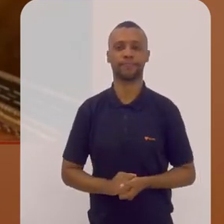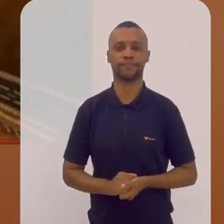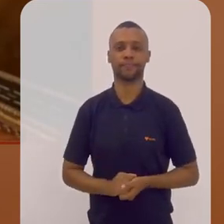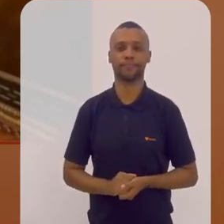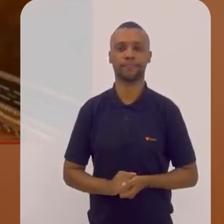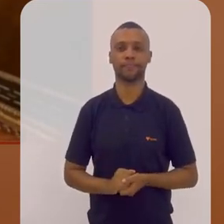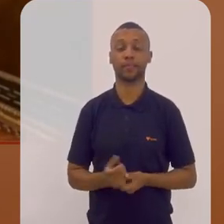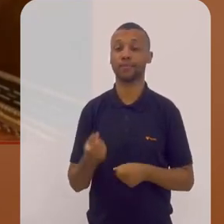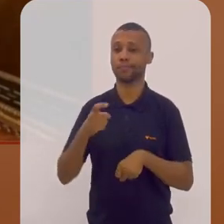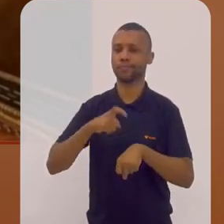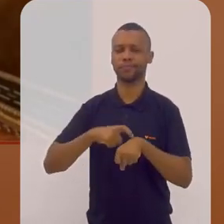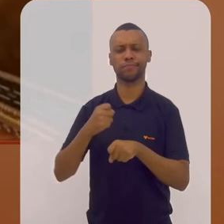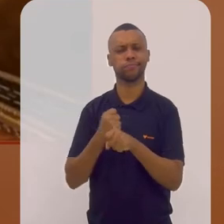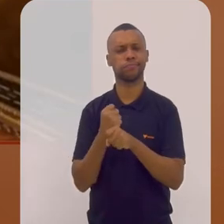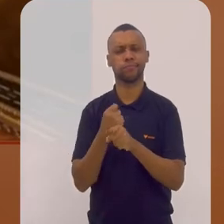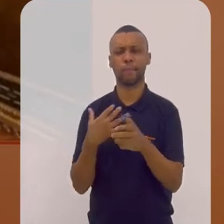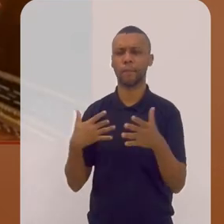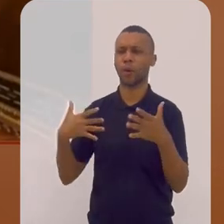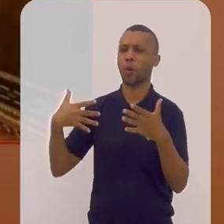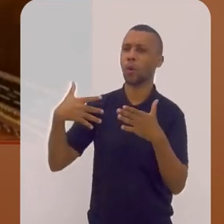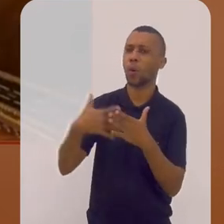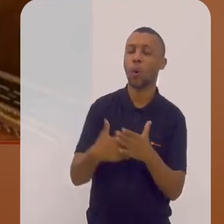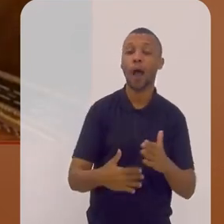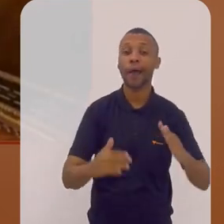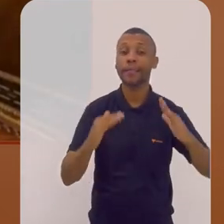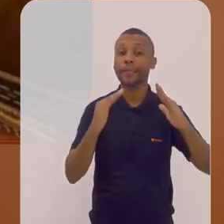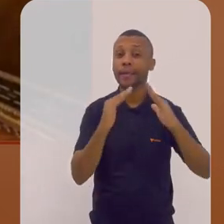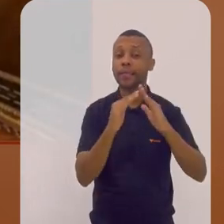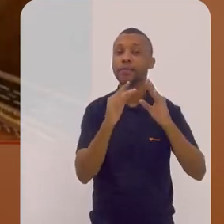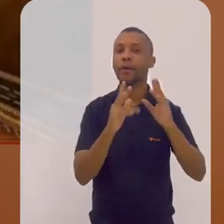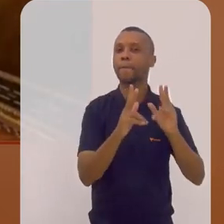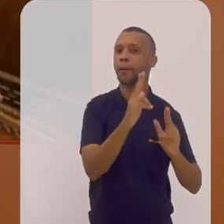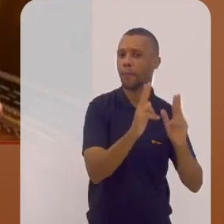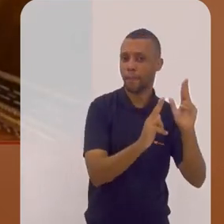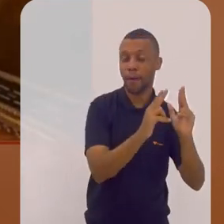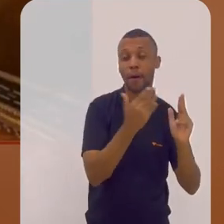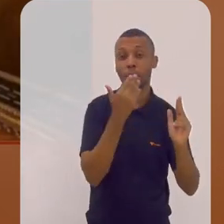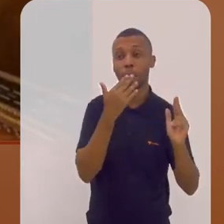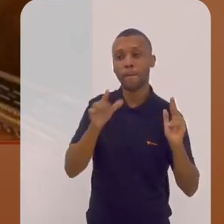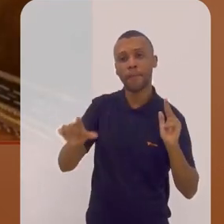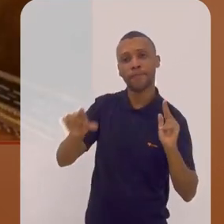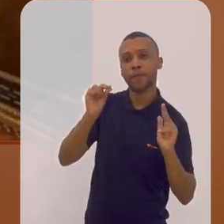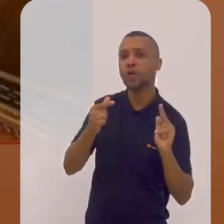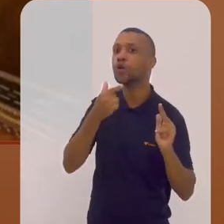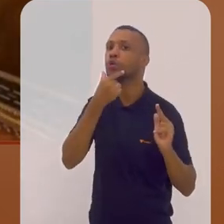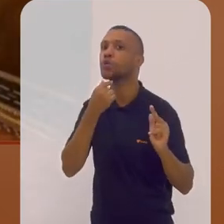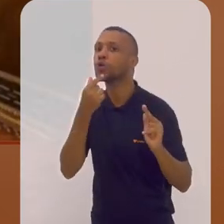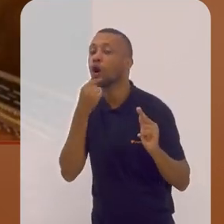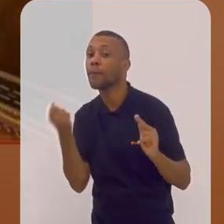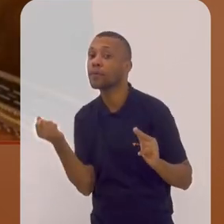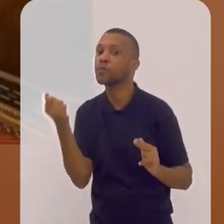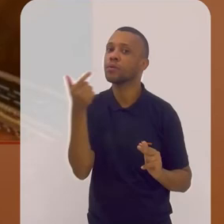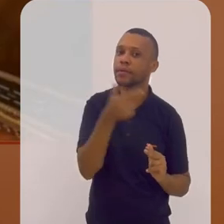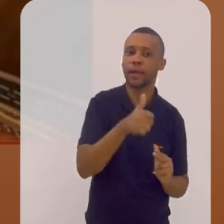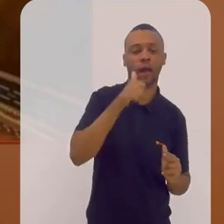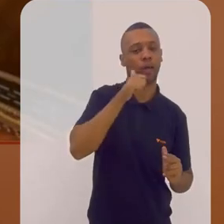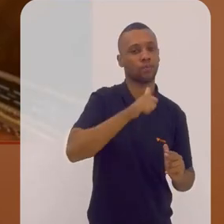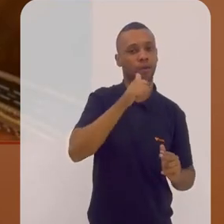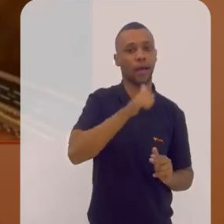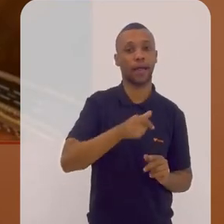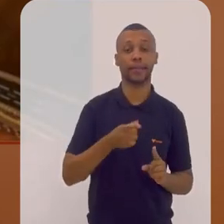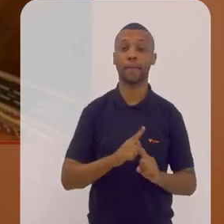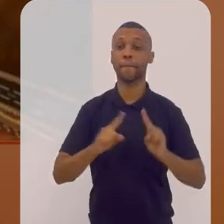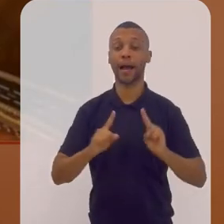Então, durante muito tempo, as casas editoras preferiram os compositores homens às